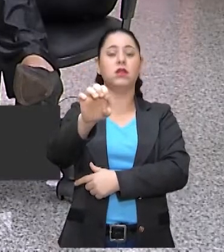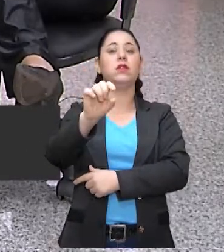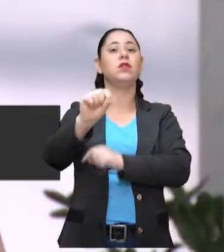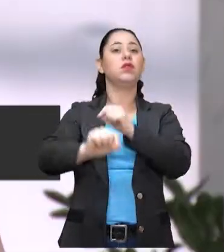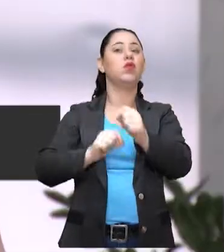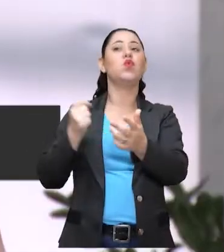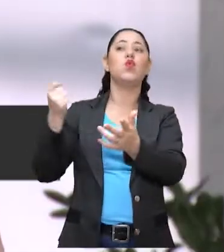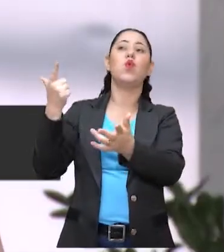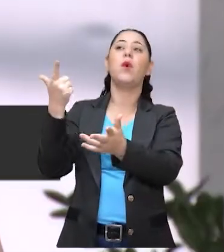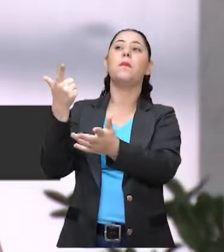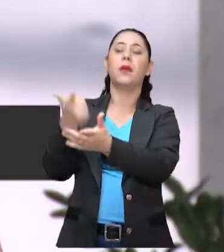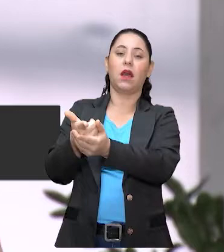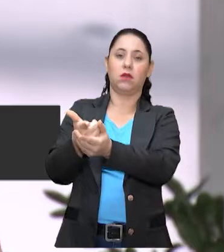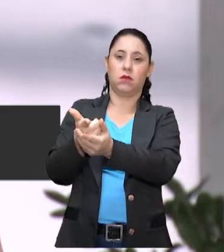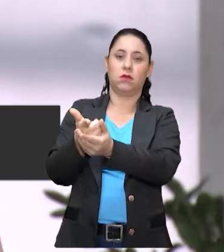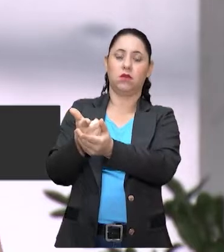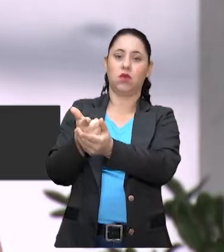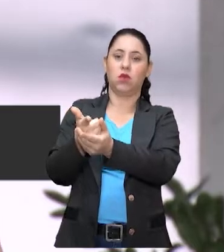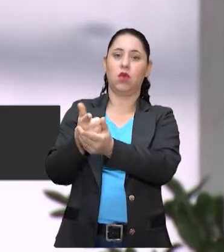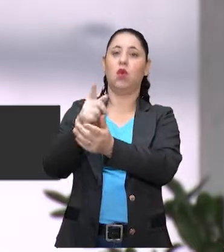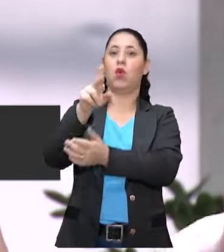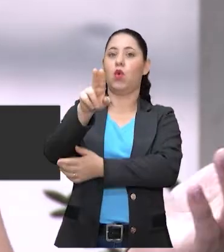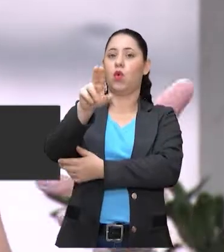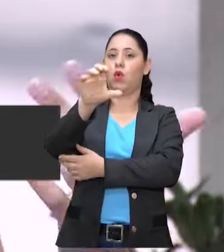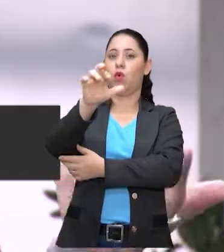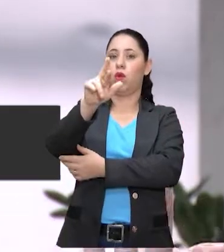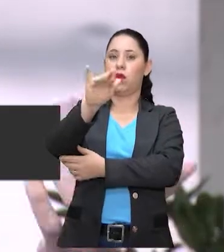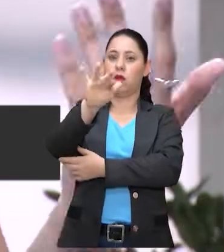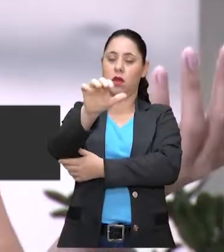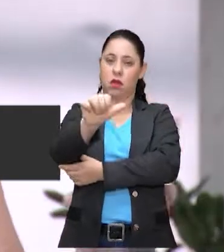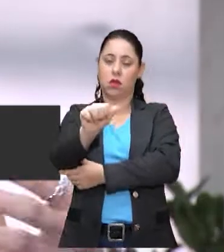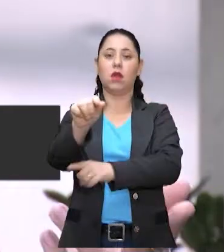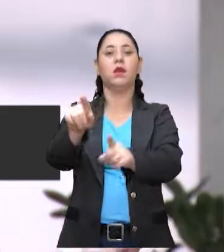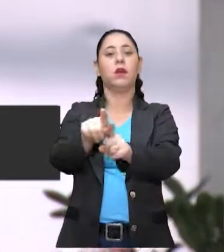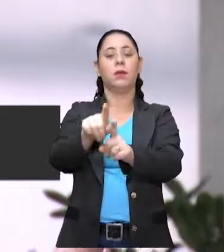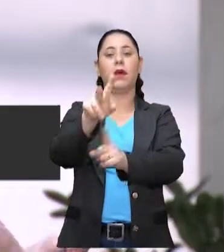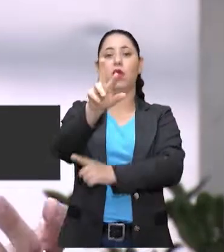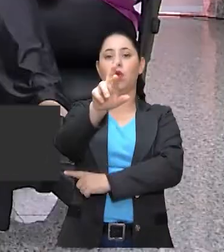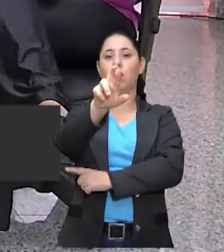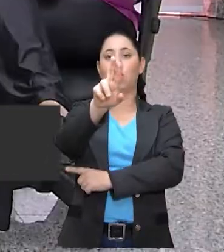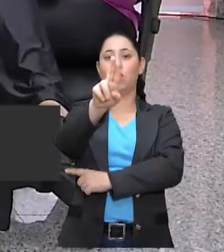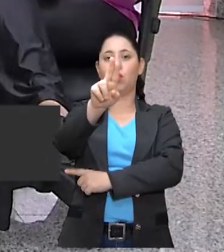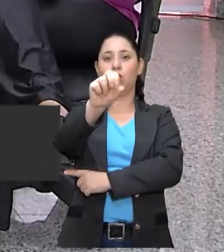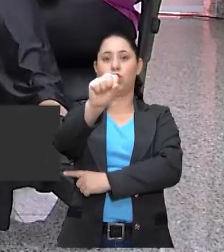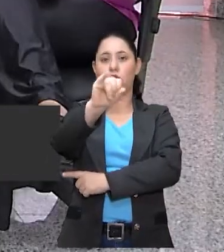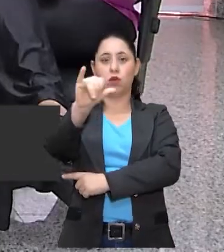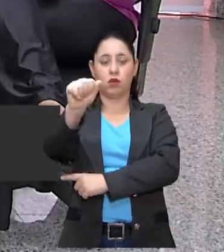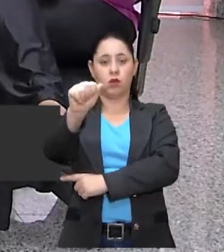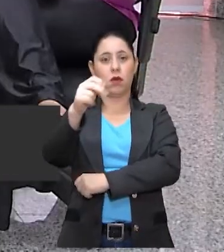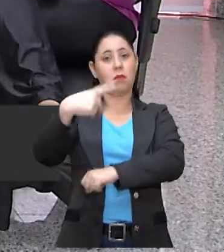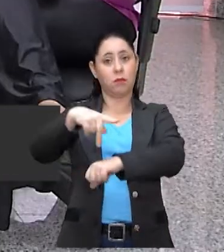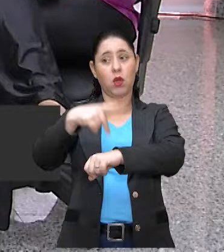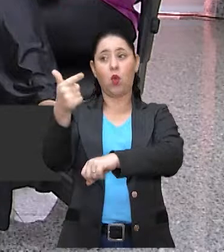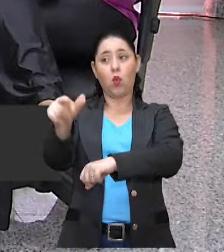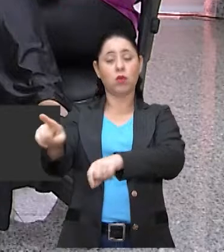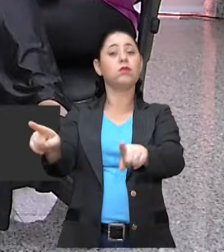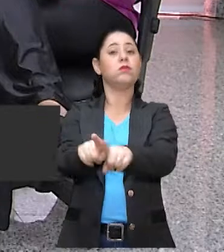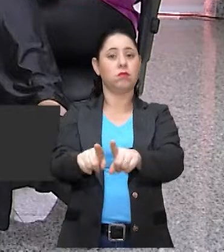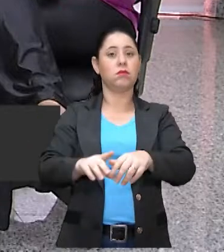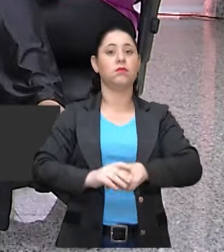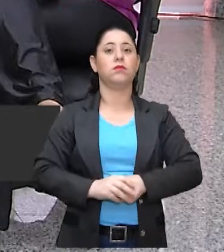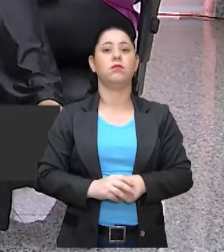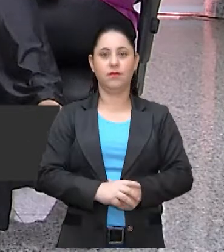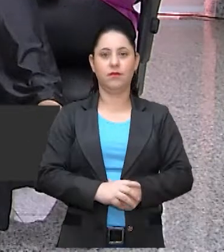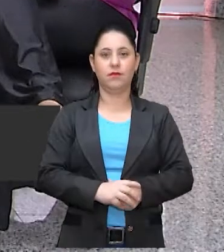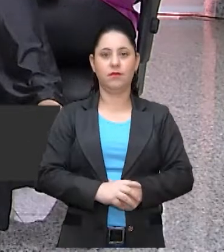tem importado, né? O Brasil tem importado não só da Ucrânia, mas da Rússia e de outros países. É hora de valorizar, então, nosso mercado interno.